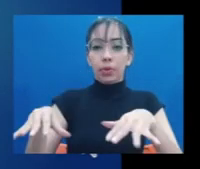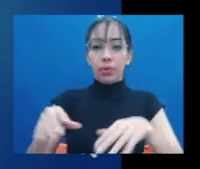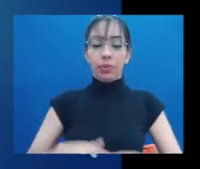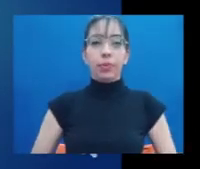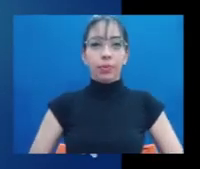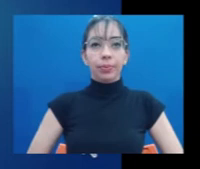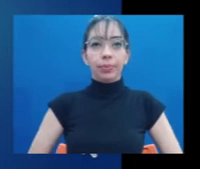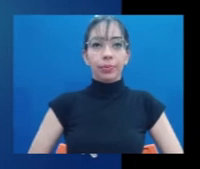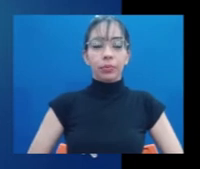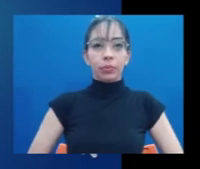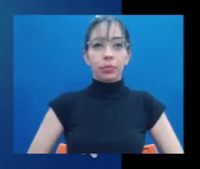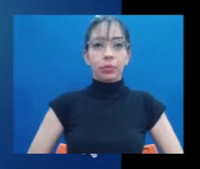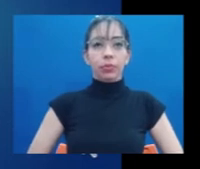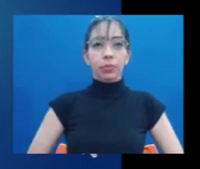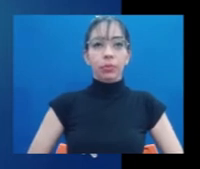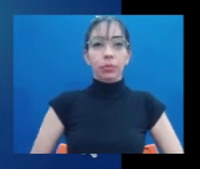assustador,